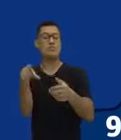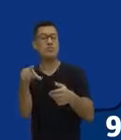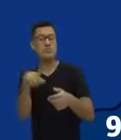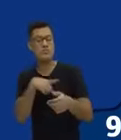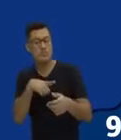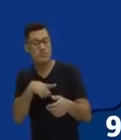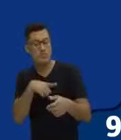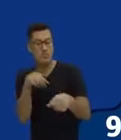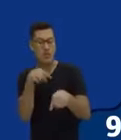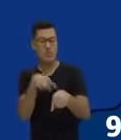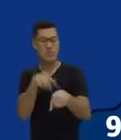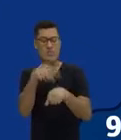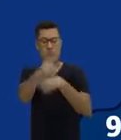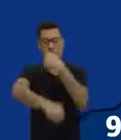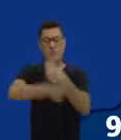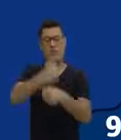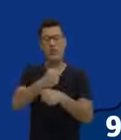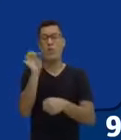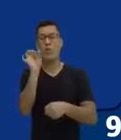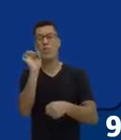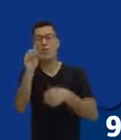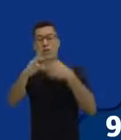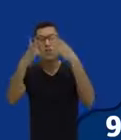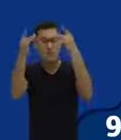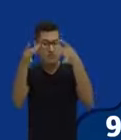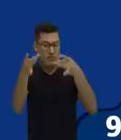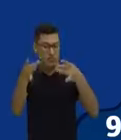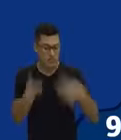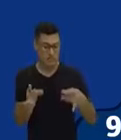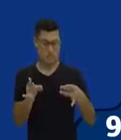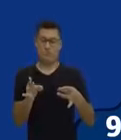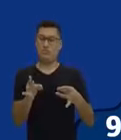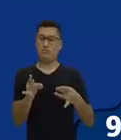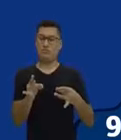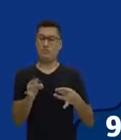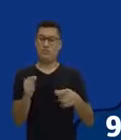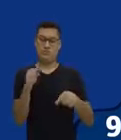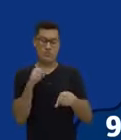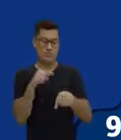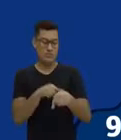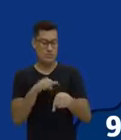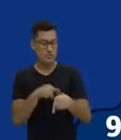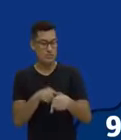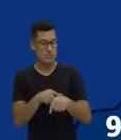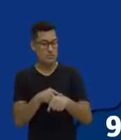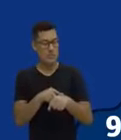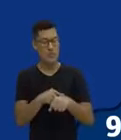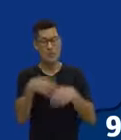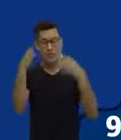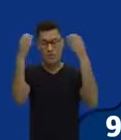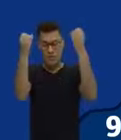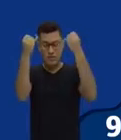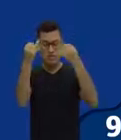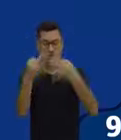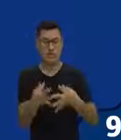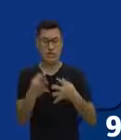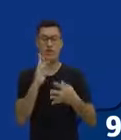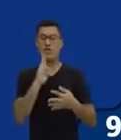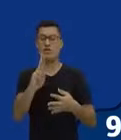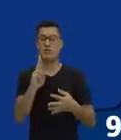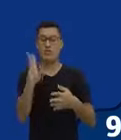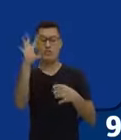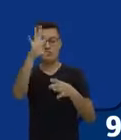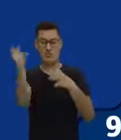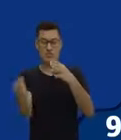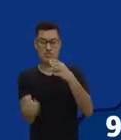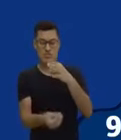certo? O que o Fernando está falando, deixa eu mostrar aqui para eles com calma, falando que a gente está com um tempinho, dá para mostrar tranquilo isso. Vou colocar minha resposta para cá, para baixo. O